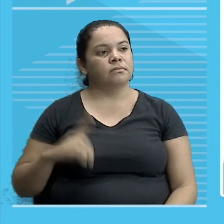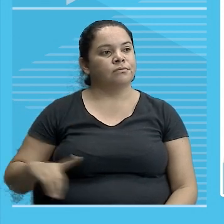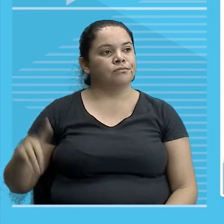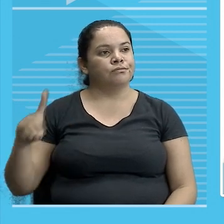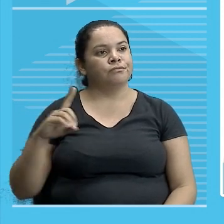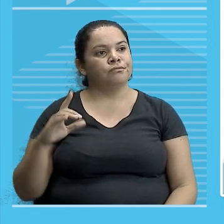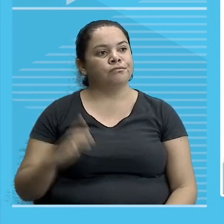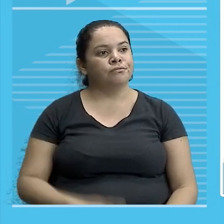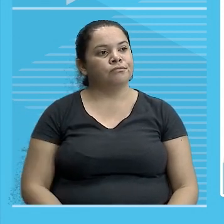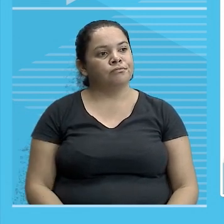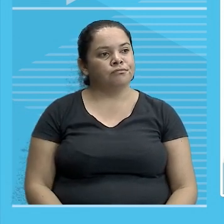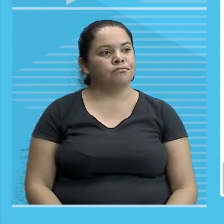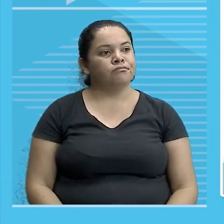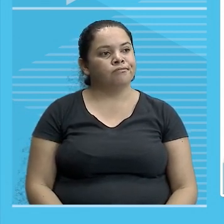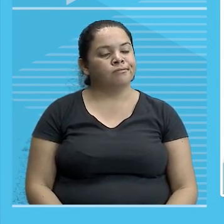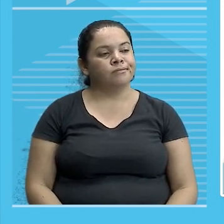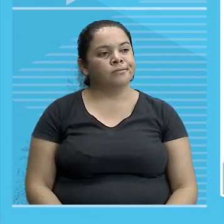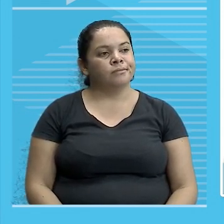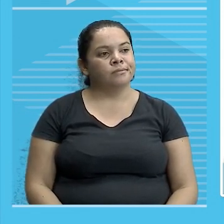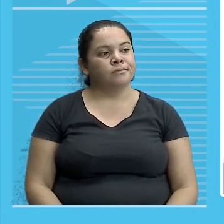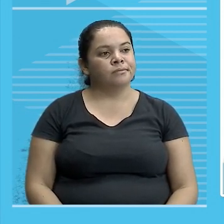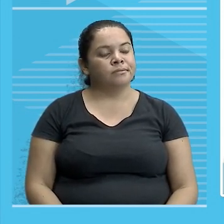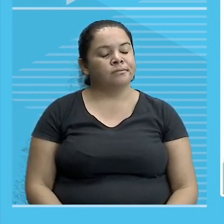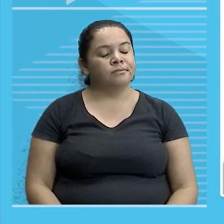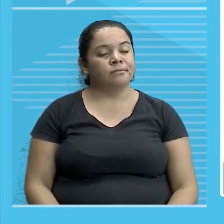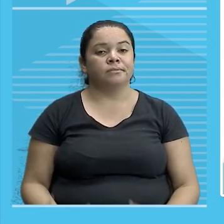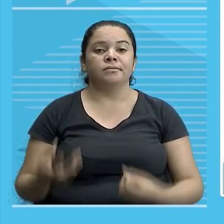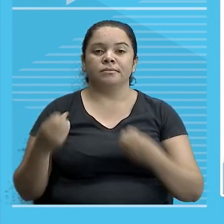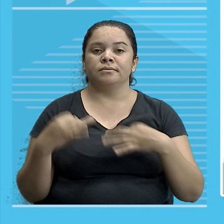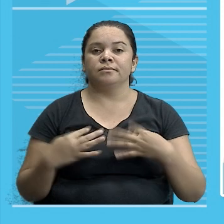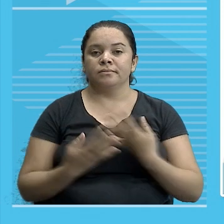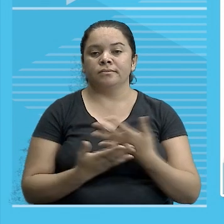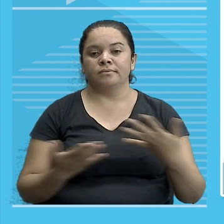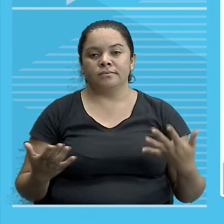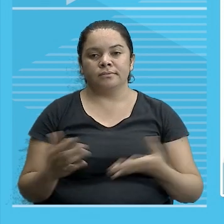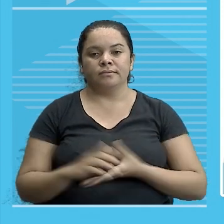aí. Gente, eu tinha dito a vocês que